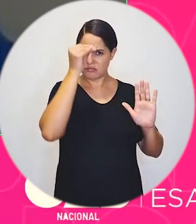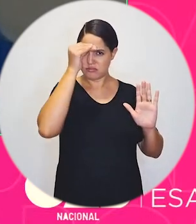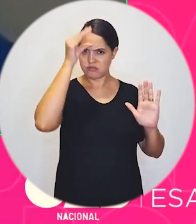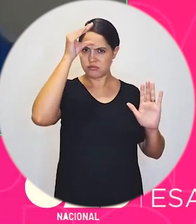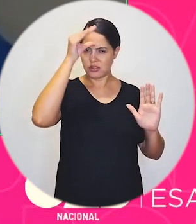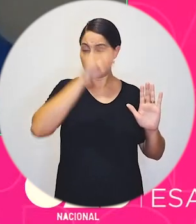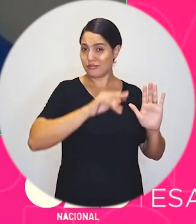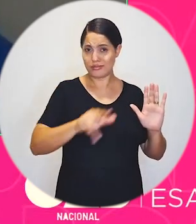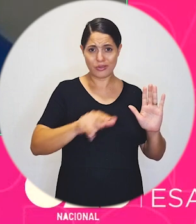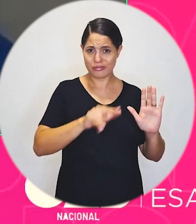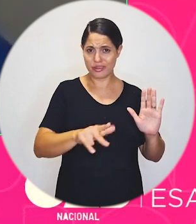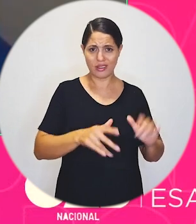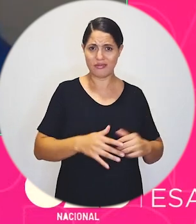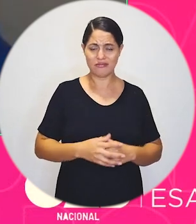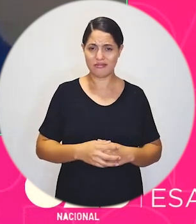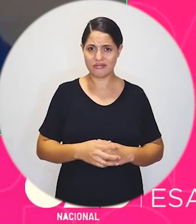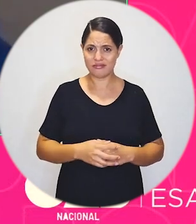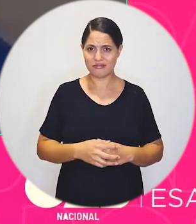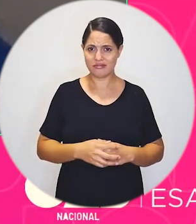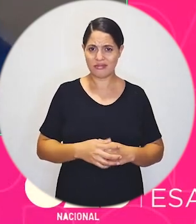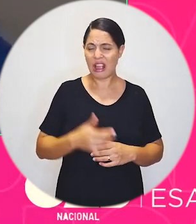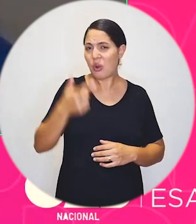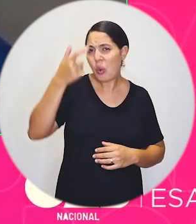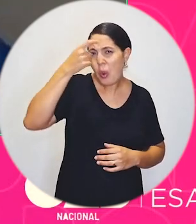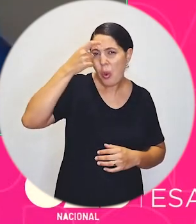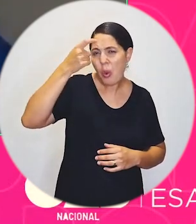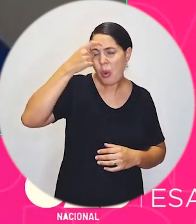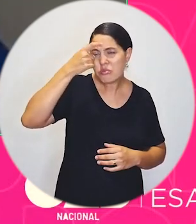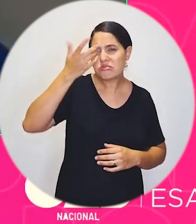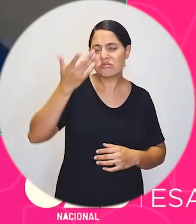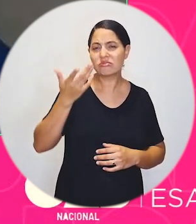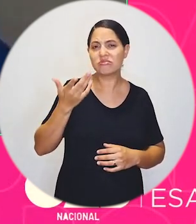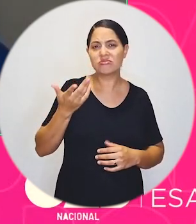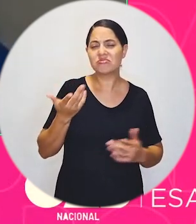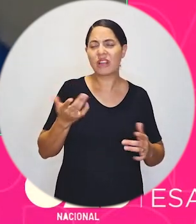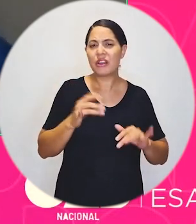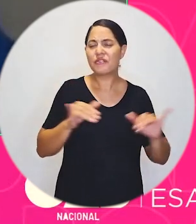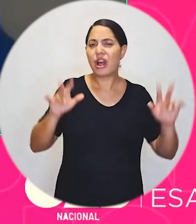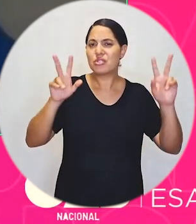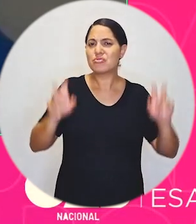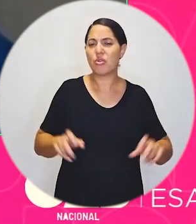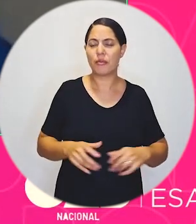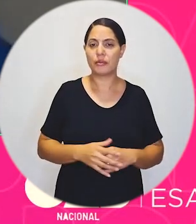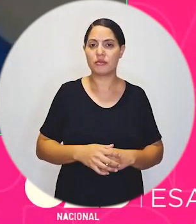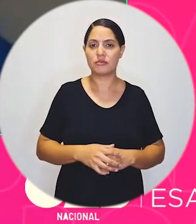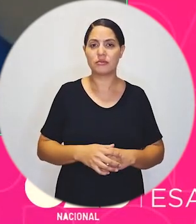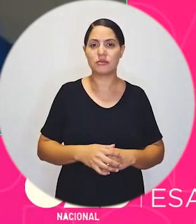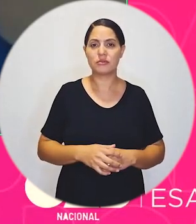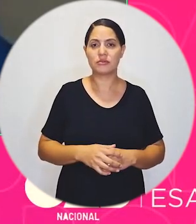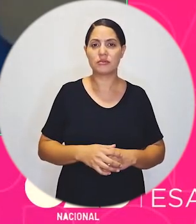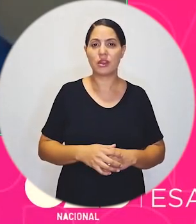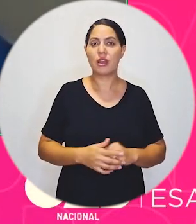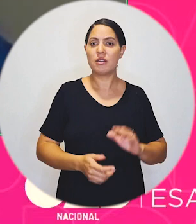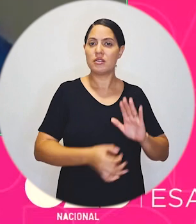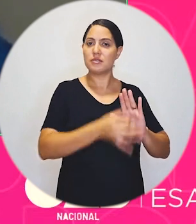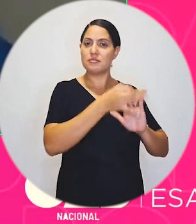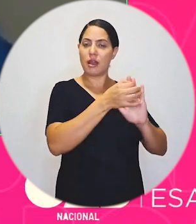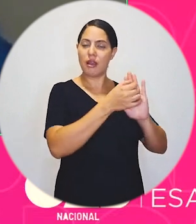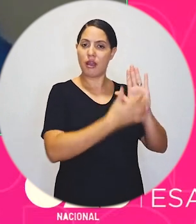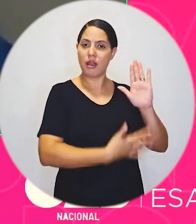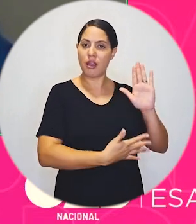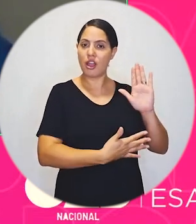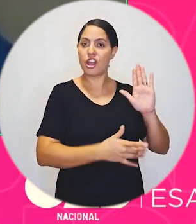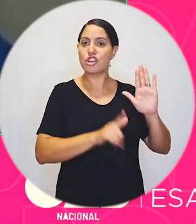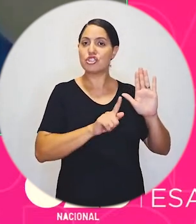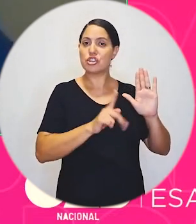está falando. Só para que vocês entendam o que é esse ChatGPT e tantos outros que existem